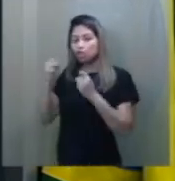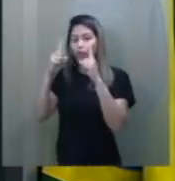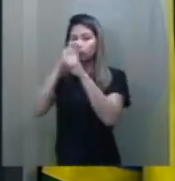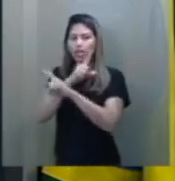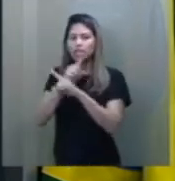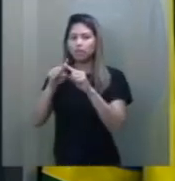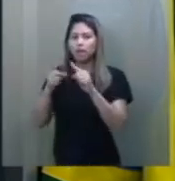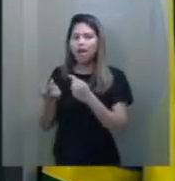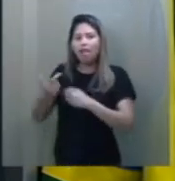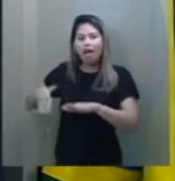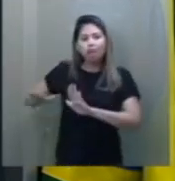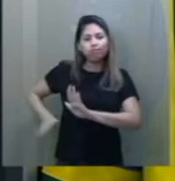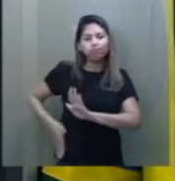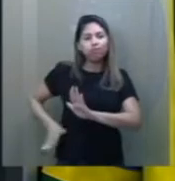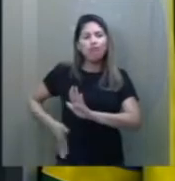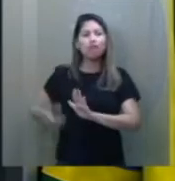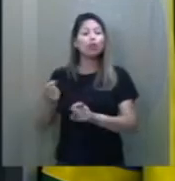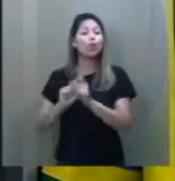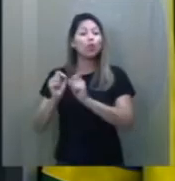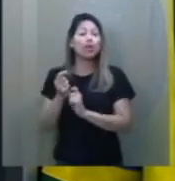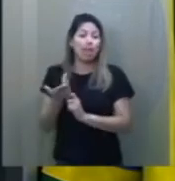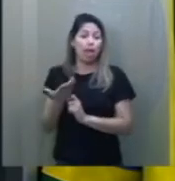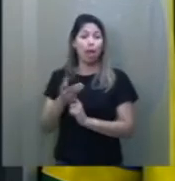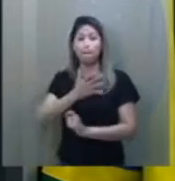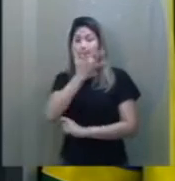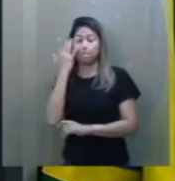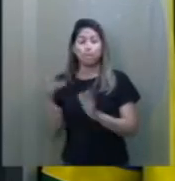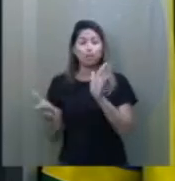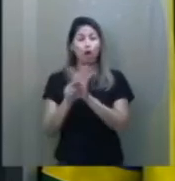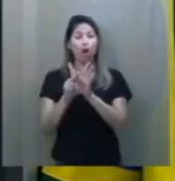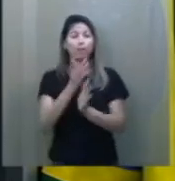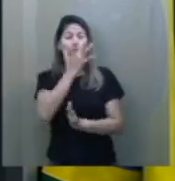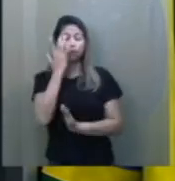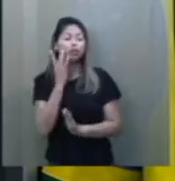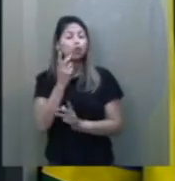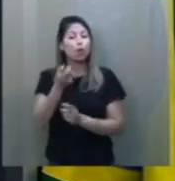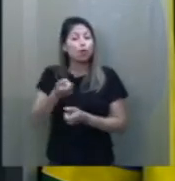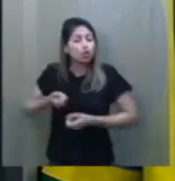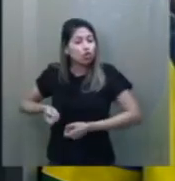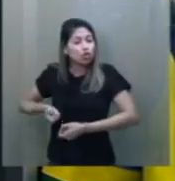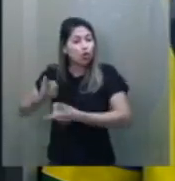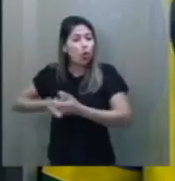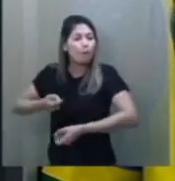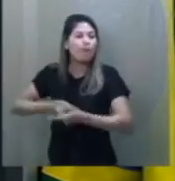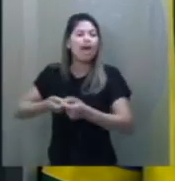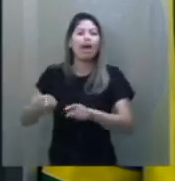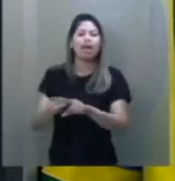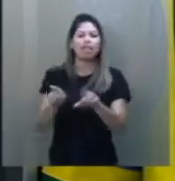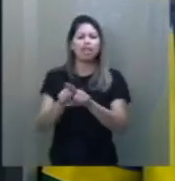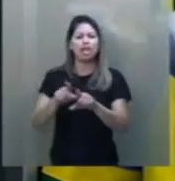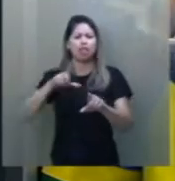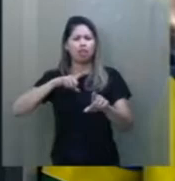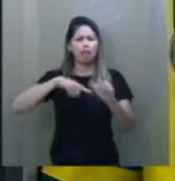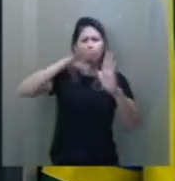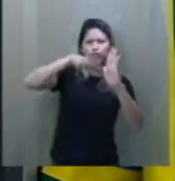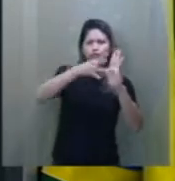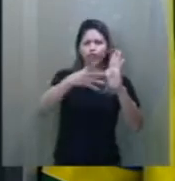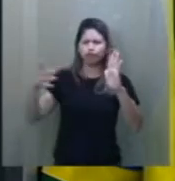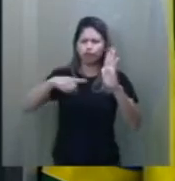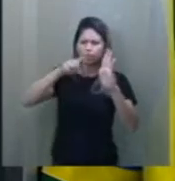no bolso do consumidor, aparecem dados, tabelas,